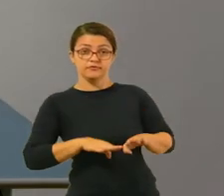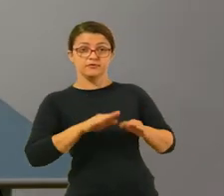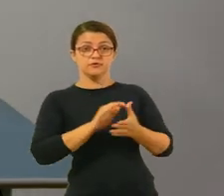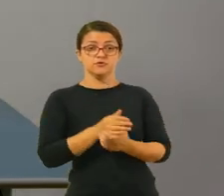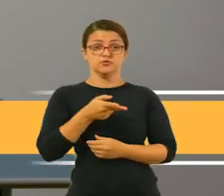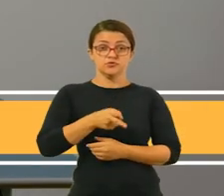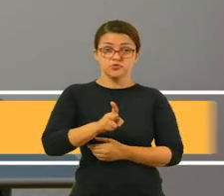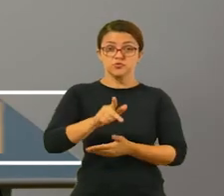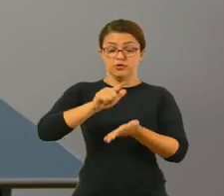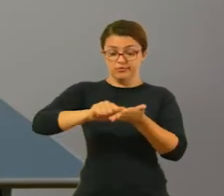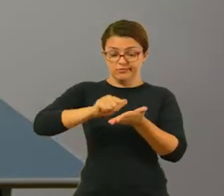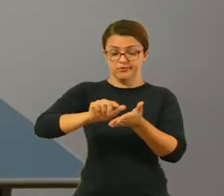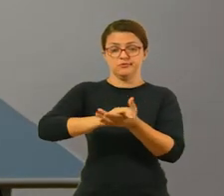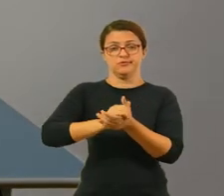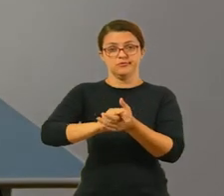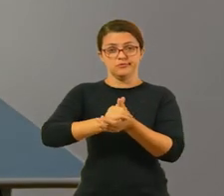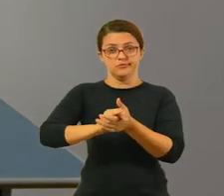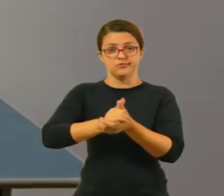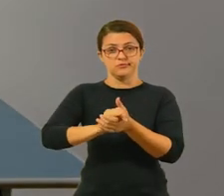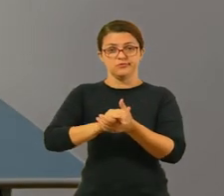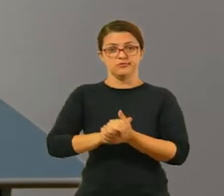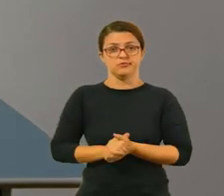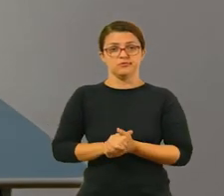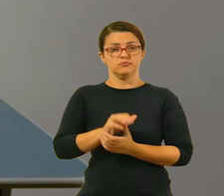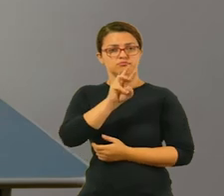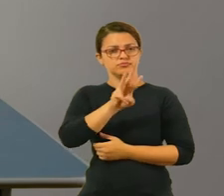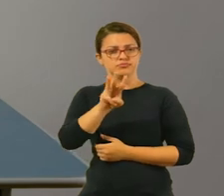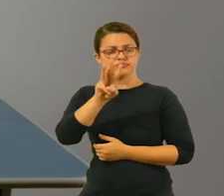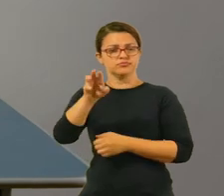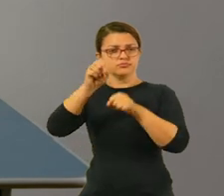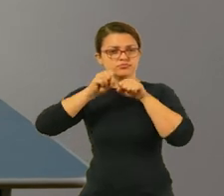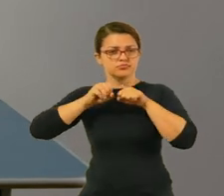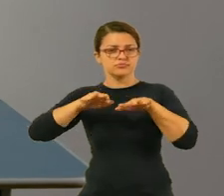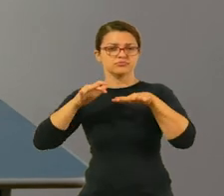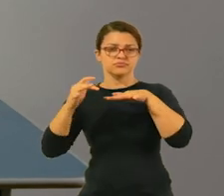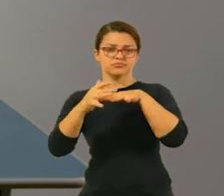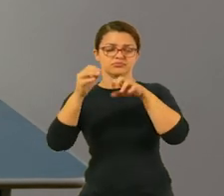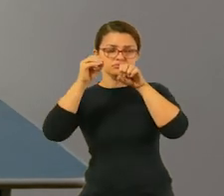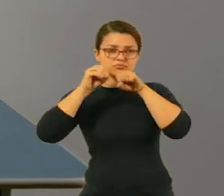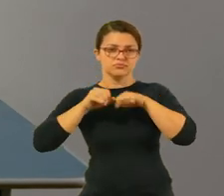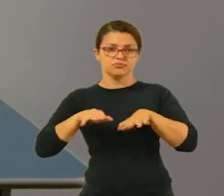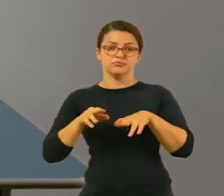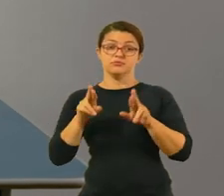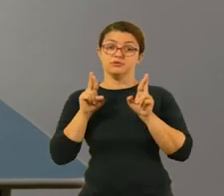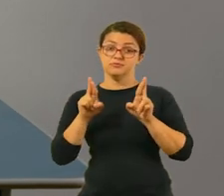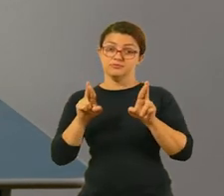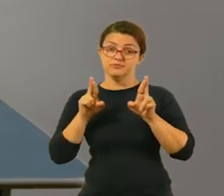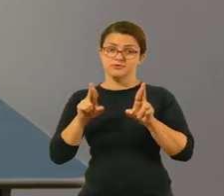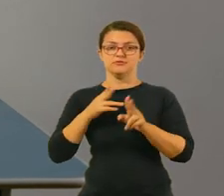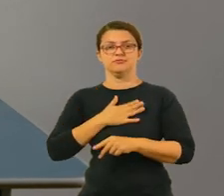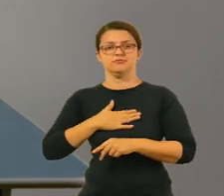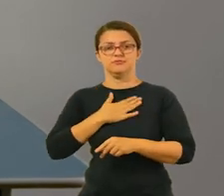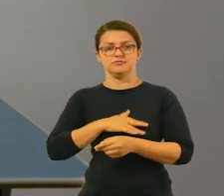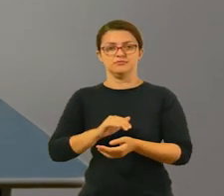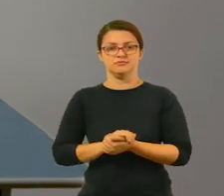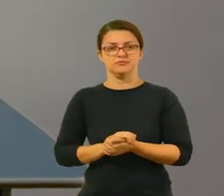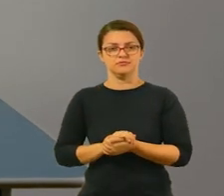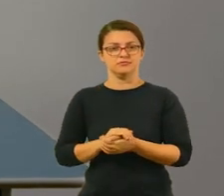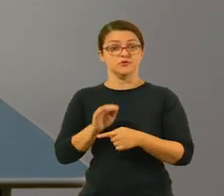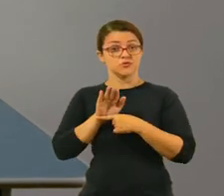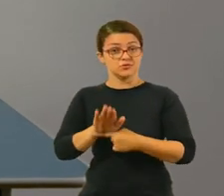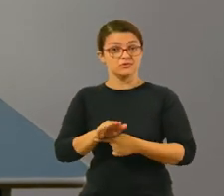mais, fiquem em casa, continuem higienizando bem as mãos e compartilhe esse link nas redes sociais. Eu espero que